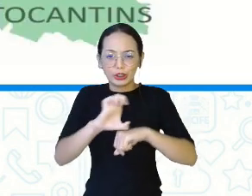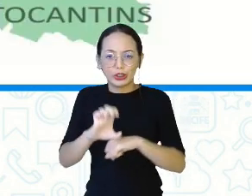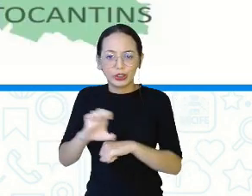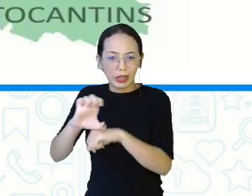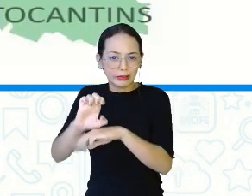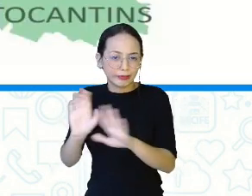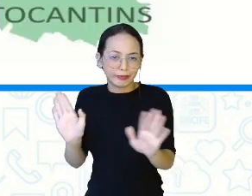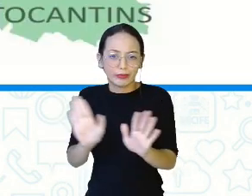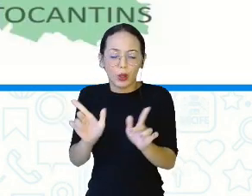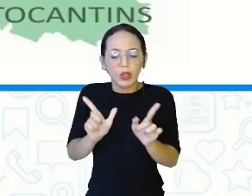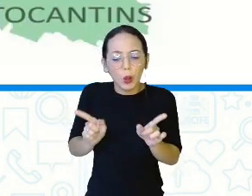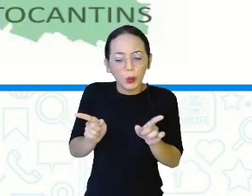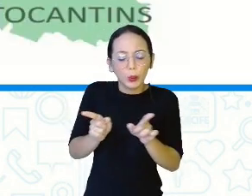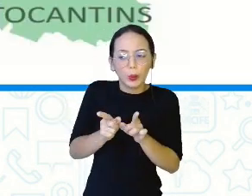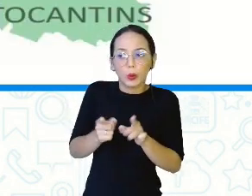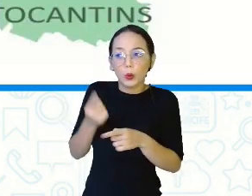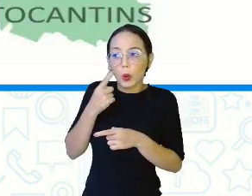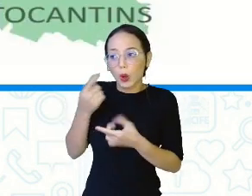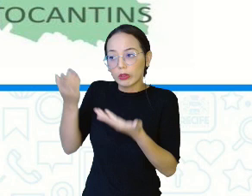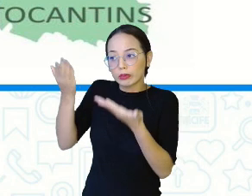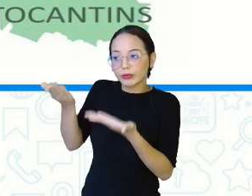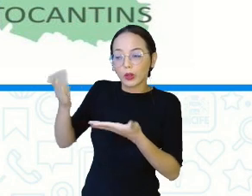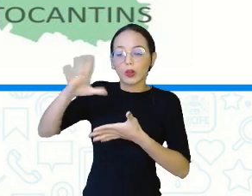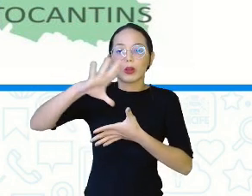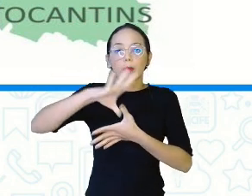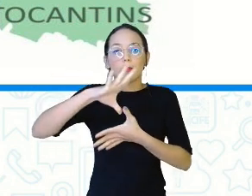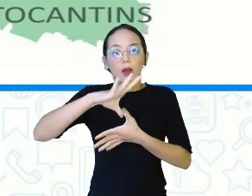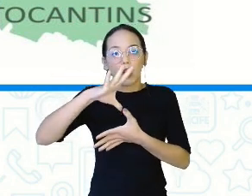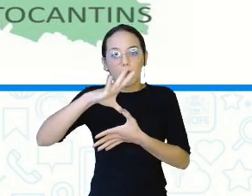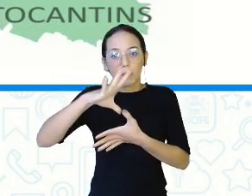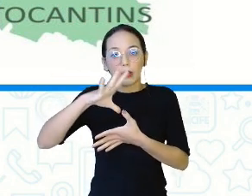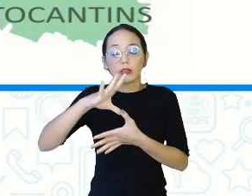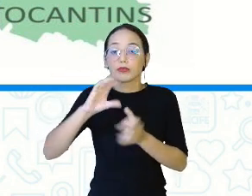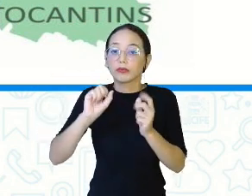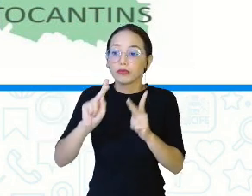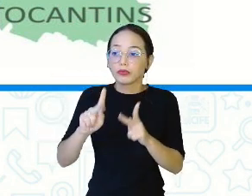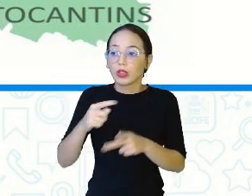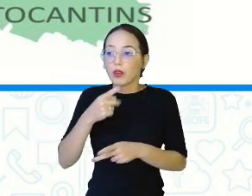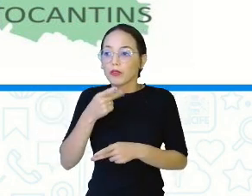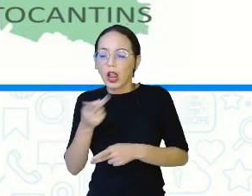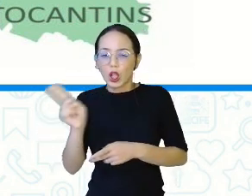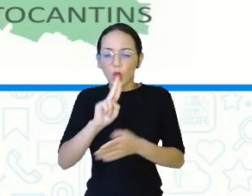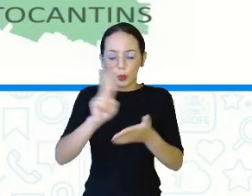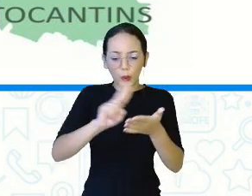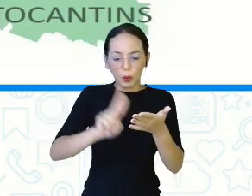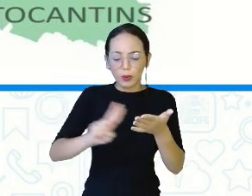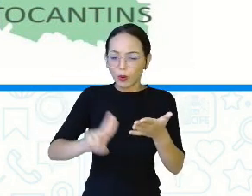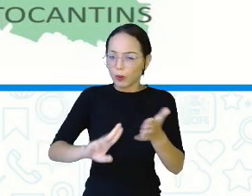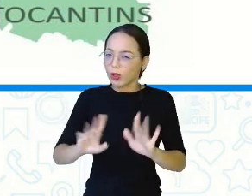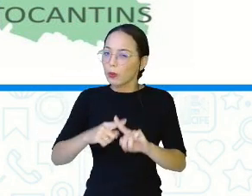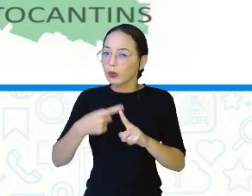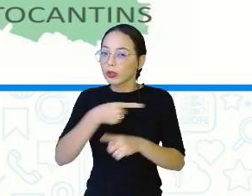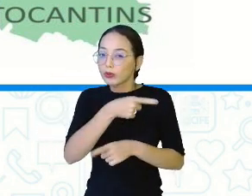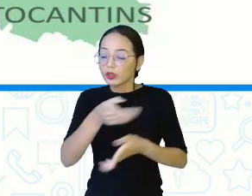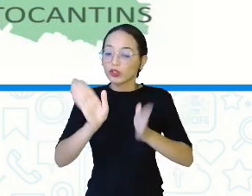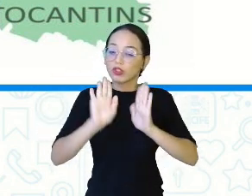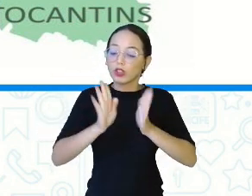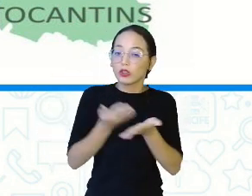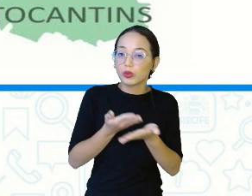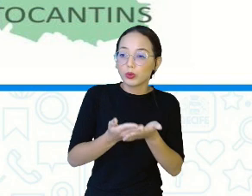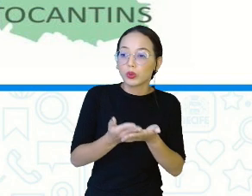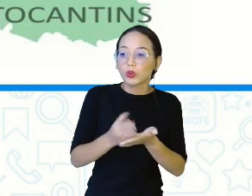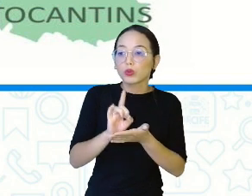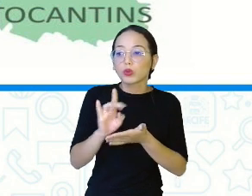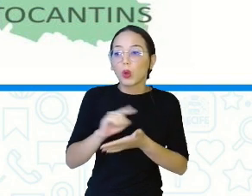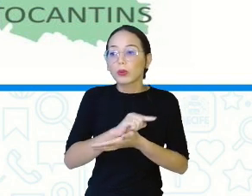de estados. Veja nesse mapa, tá certo? Eu não vou repetir o nome de todos, porque vocês já viram isso várias vezes. É